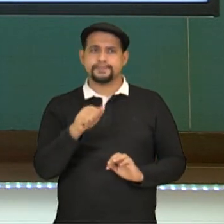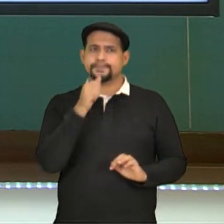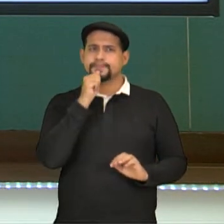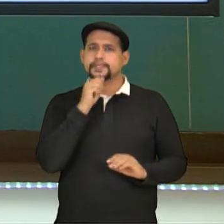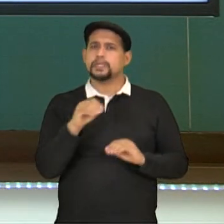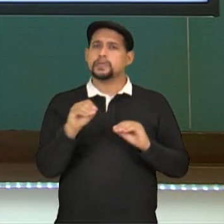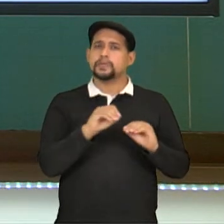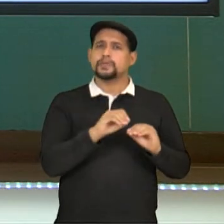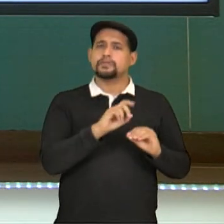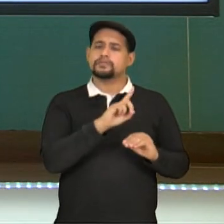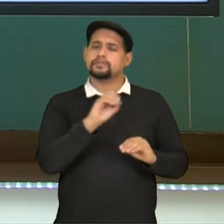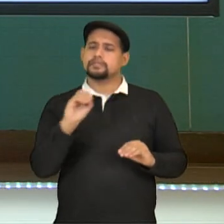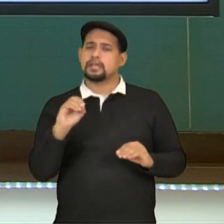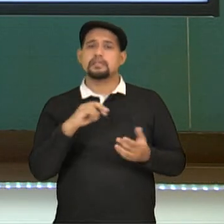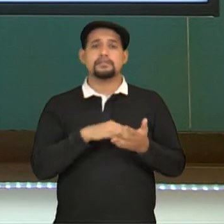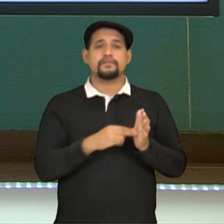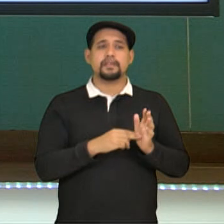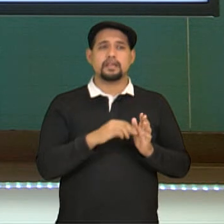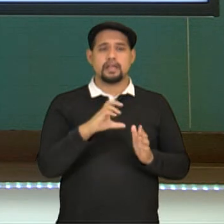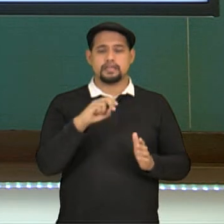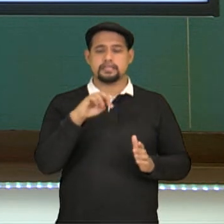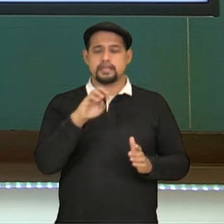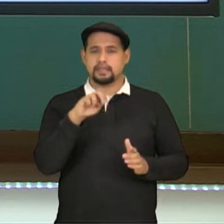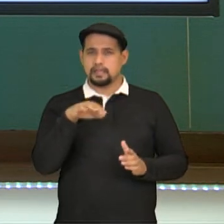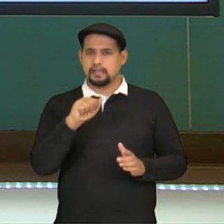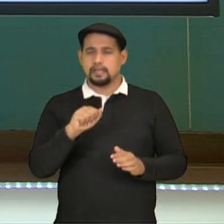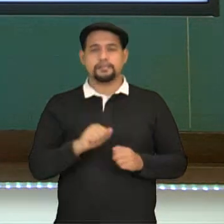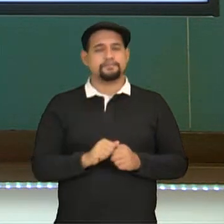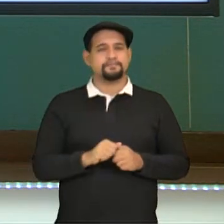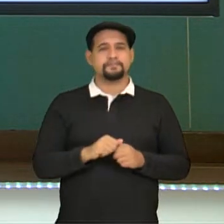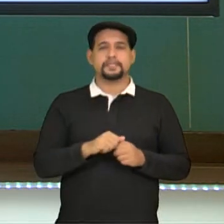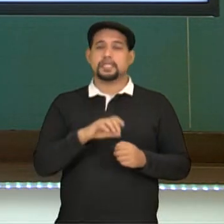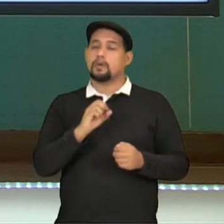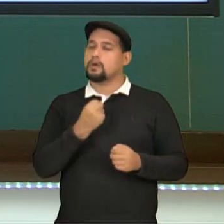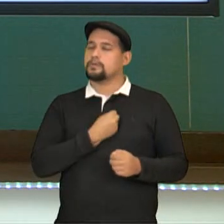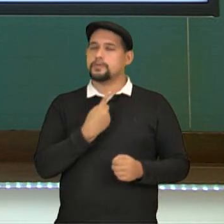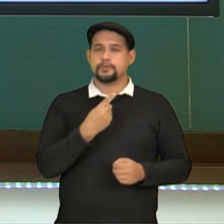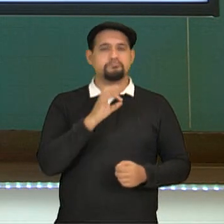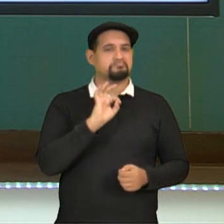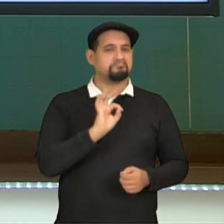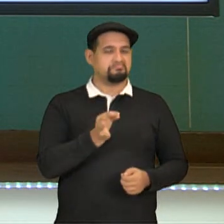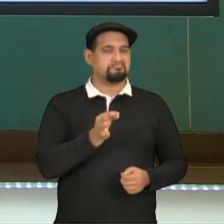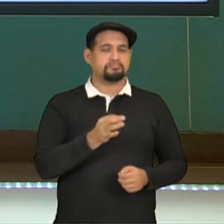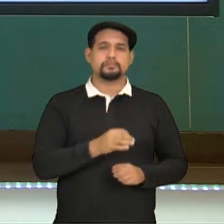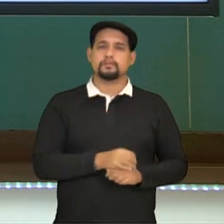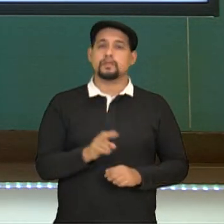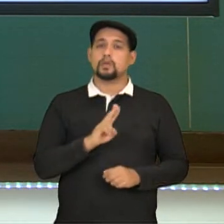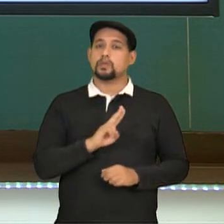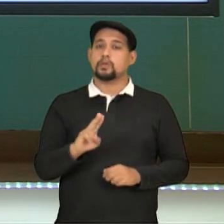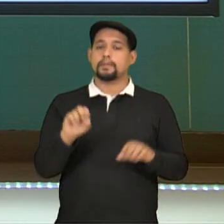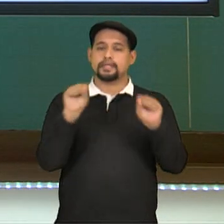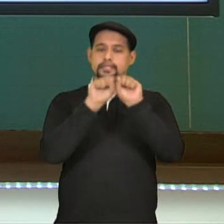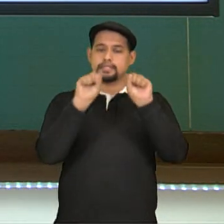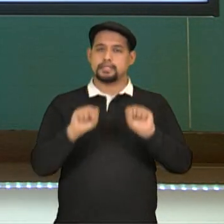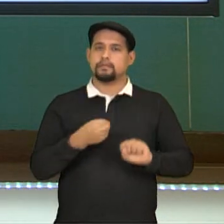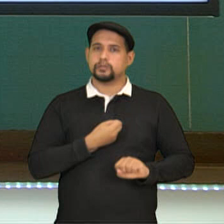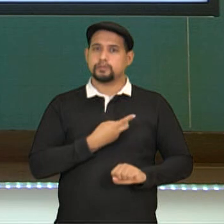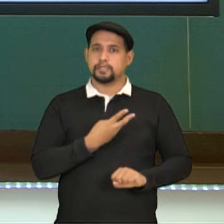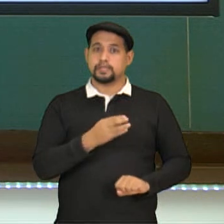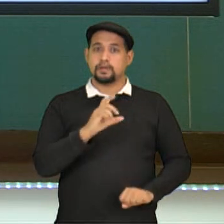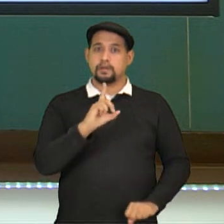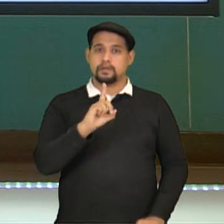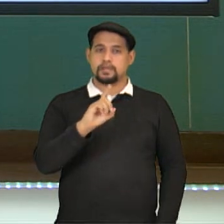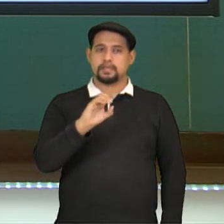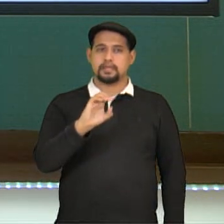centena. Então, eu tenho essa equivalência, certo? Então, a afirmação 1 está correta. Ele é chamado de sistema de numeração